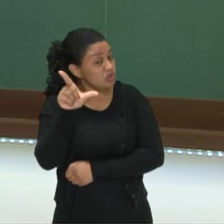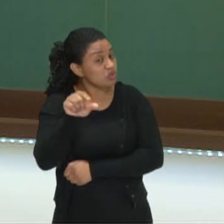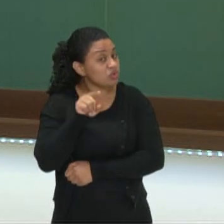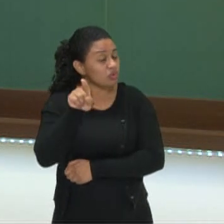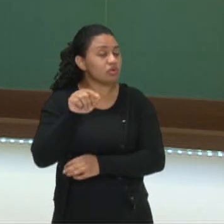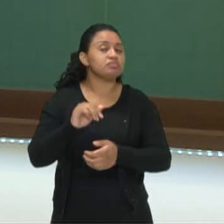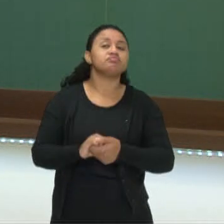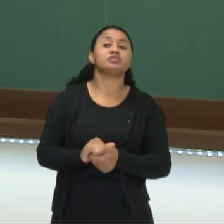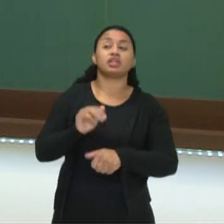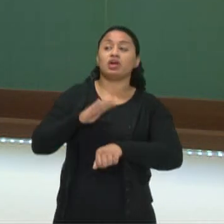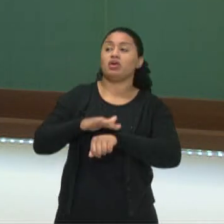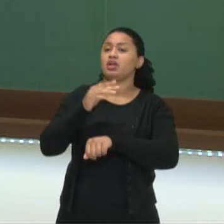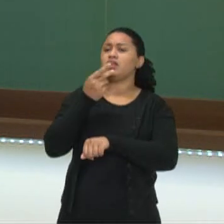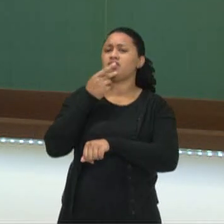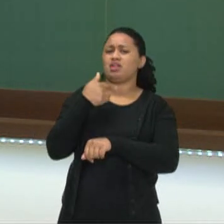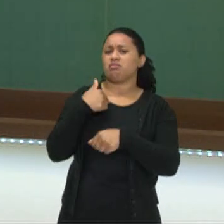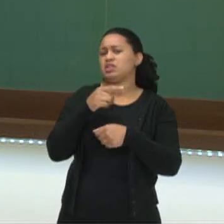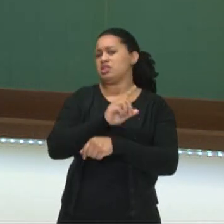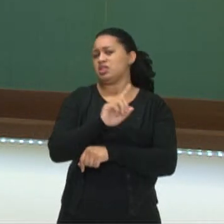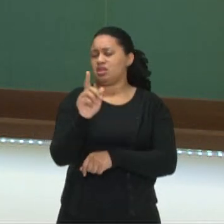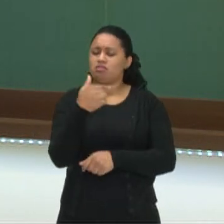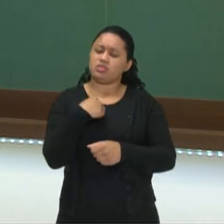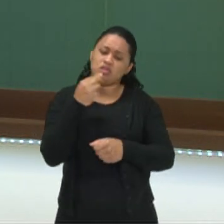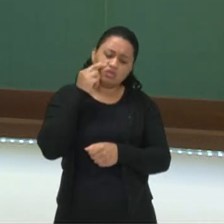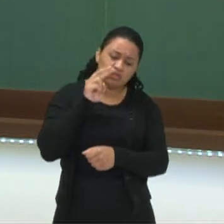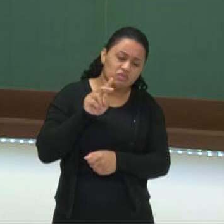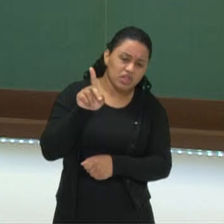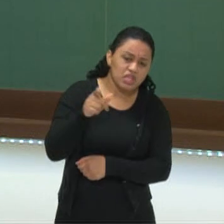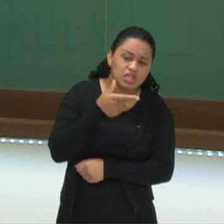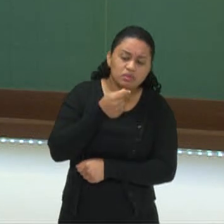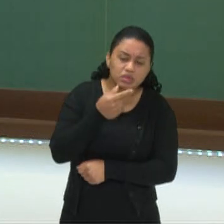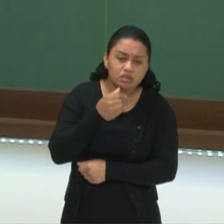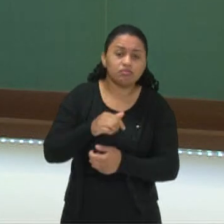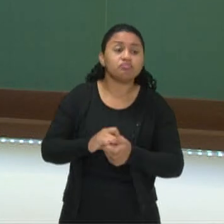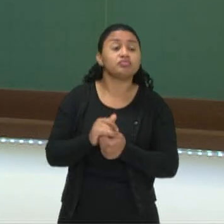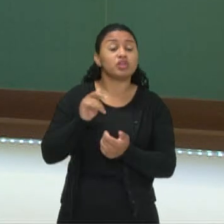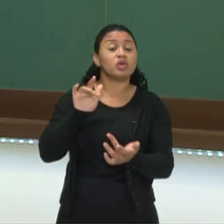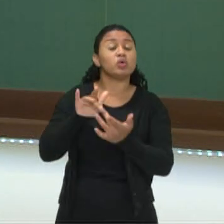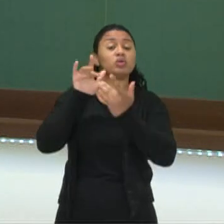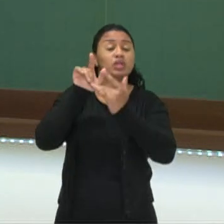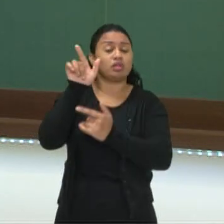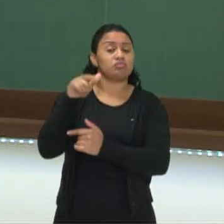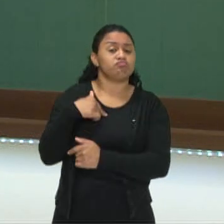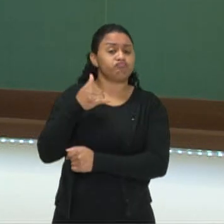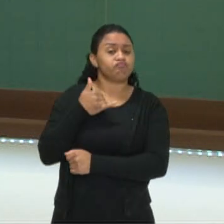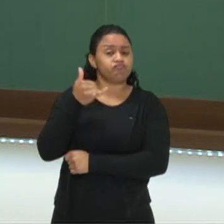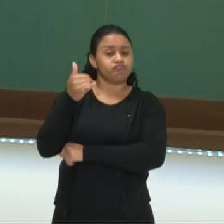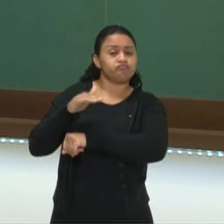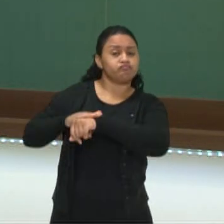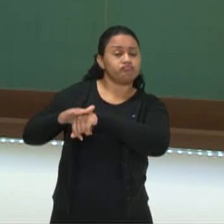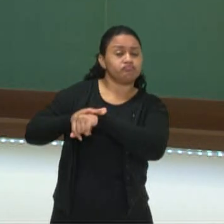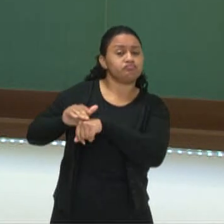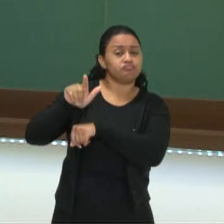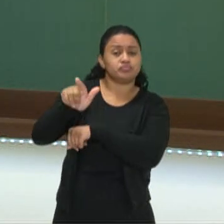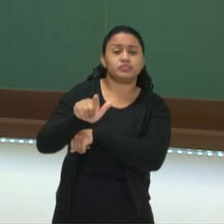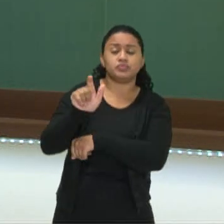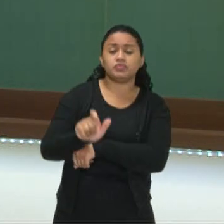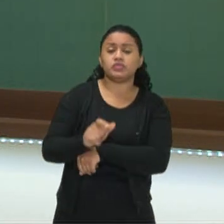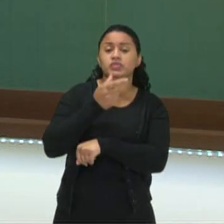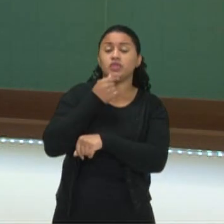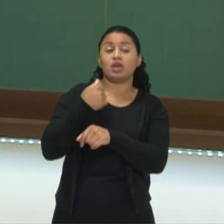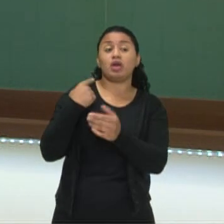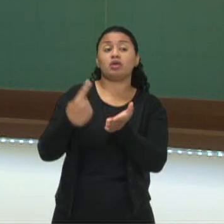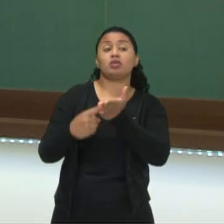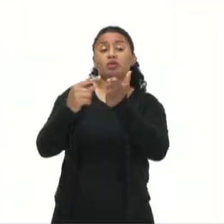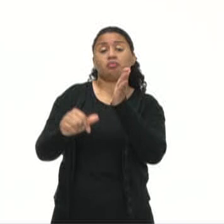mesma hora ela fala assim, não, eu tenho que ver esse rapaz. E ela entra em contato com o Jackson Pollock e faz o primeiro acordo